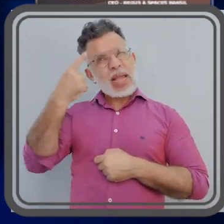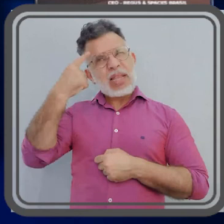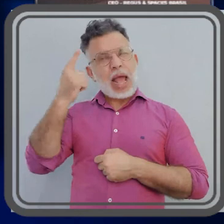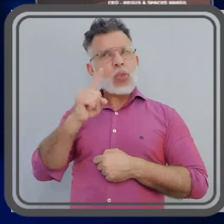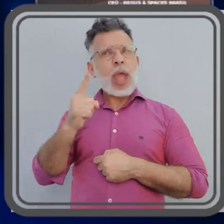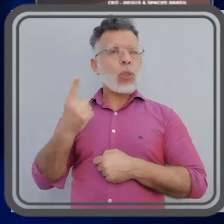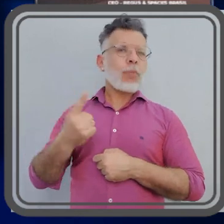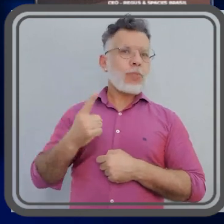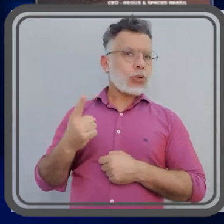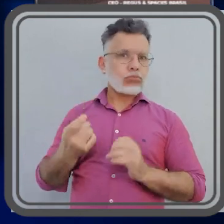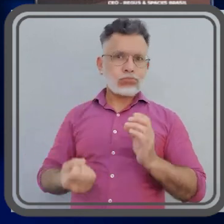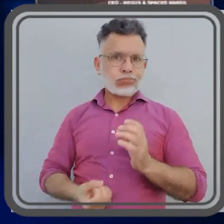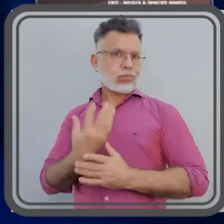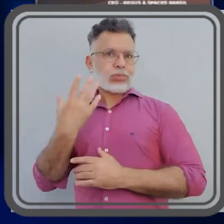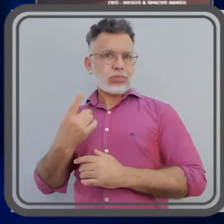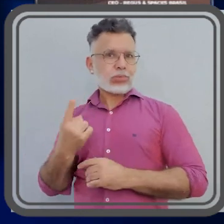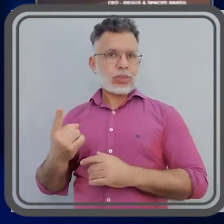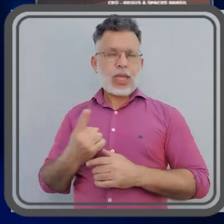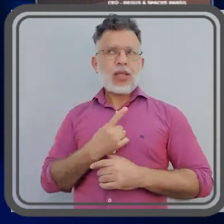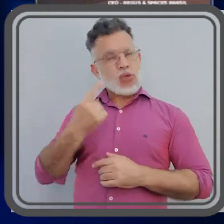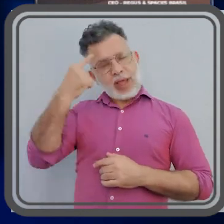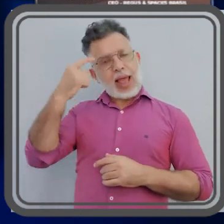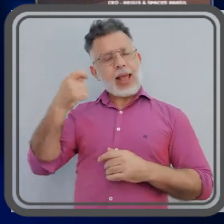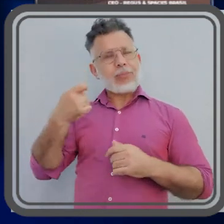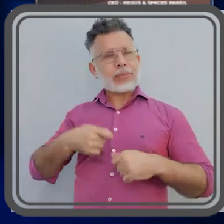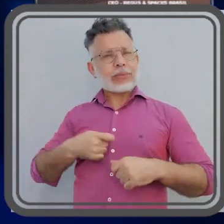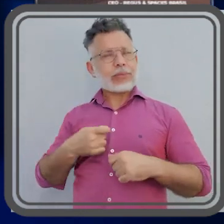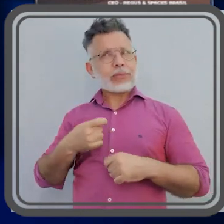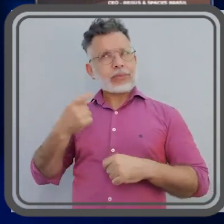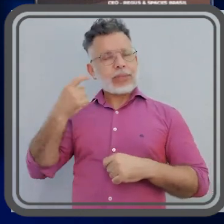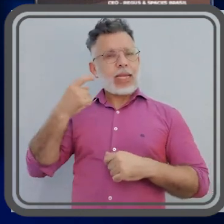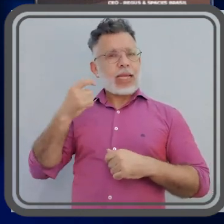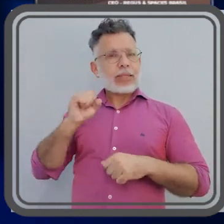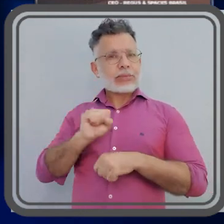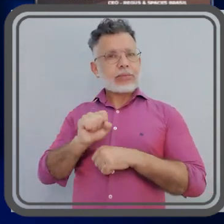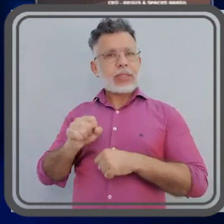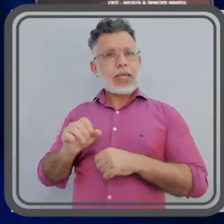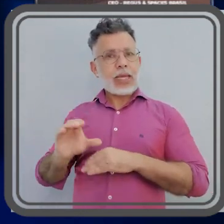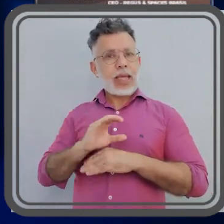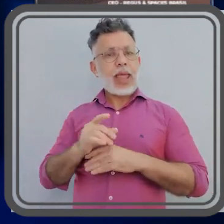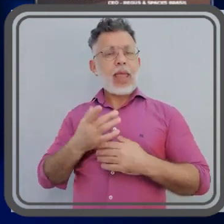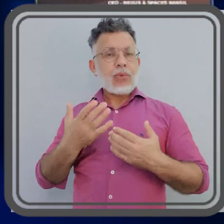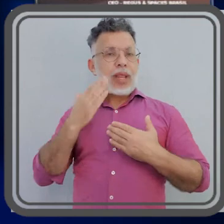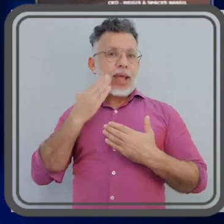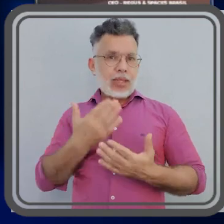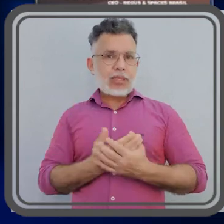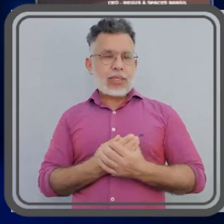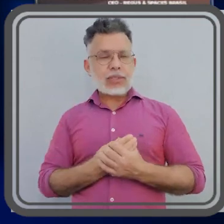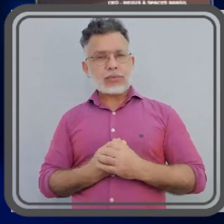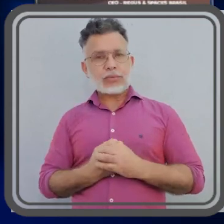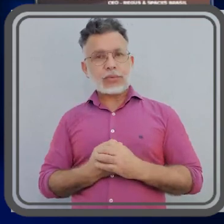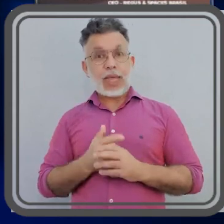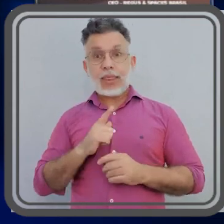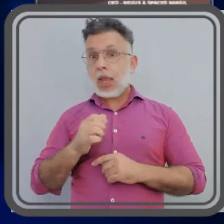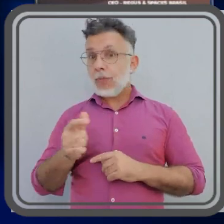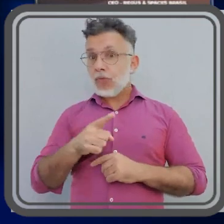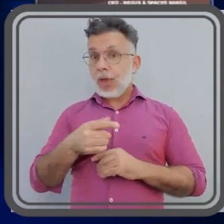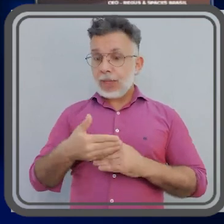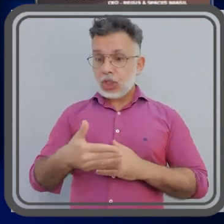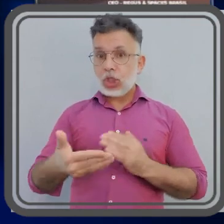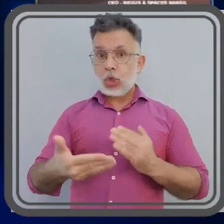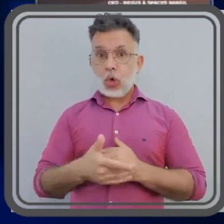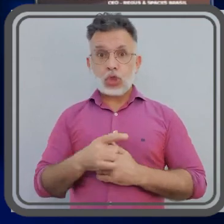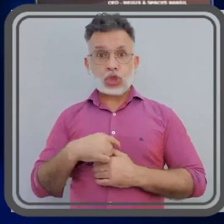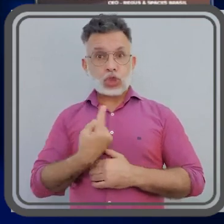Não depender de investimento. Então, basicamente, isso daí, queria aqui agradecer. Tem uma novidade, a partir de hoje